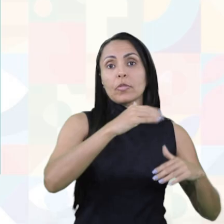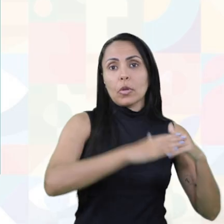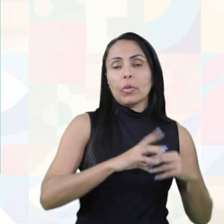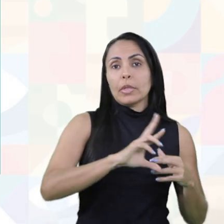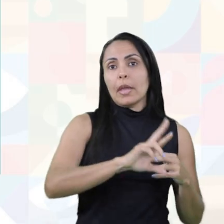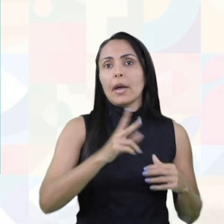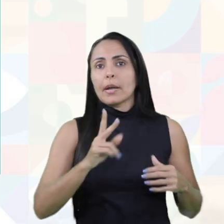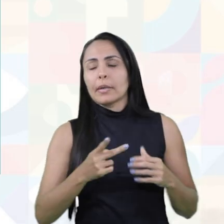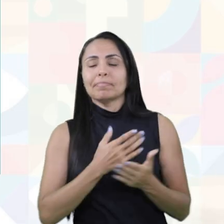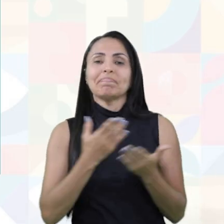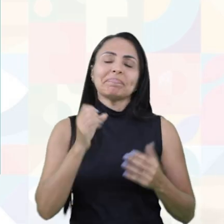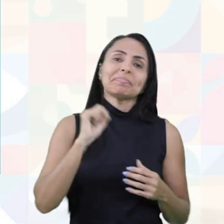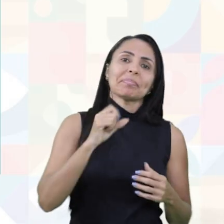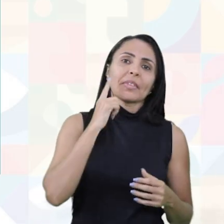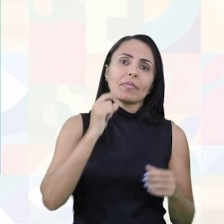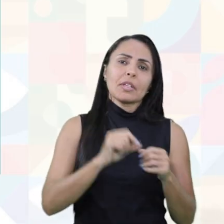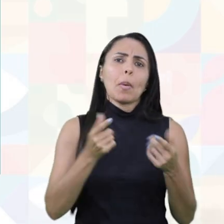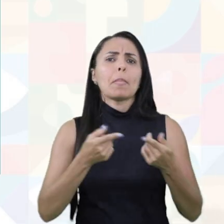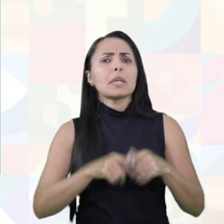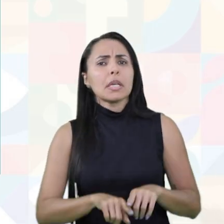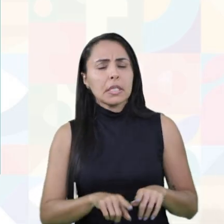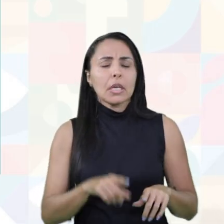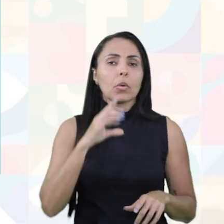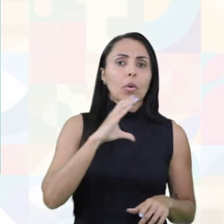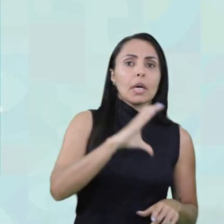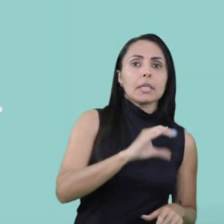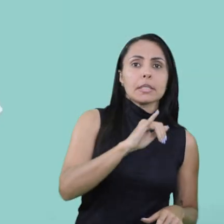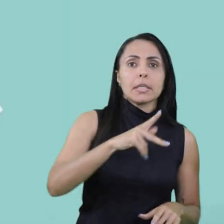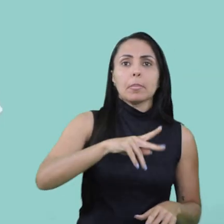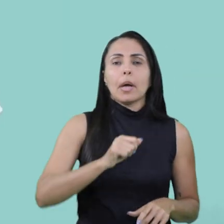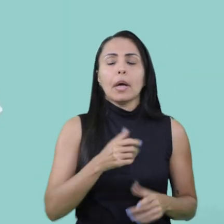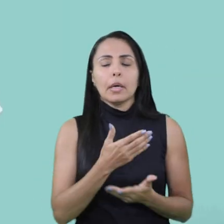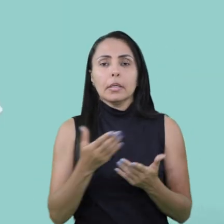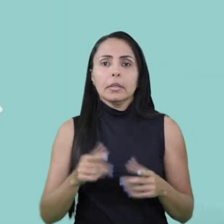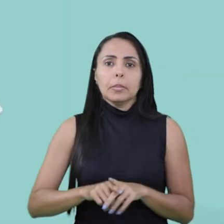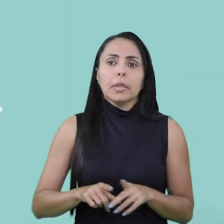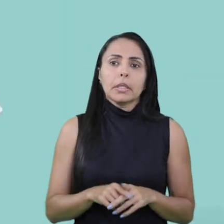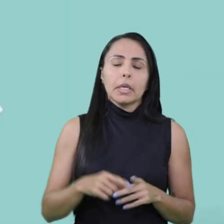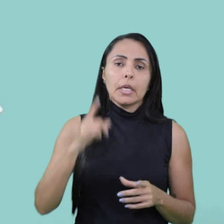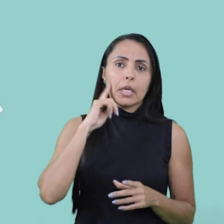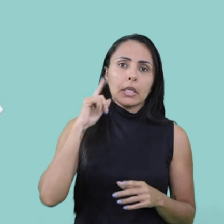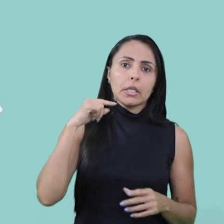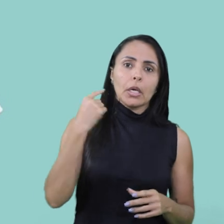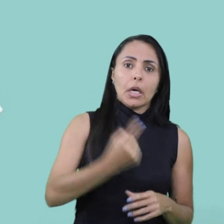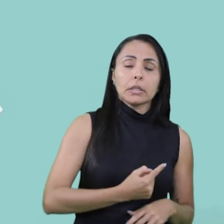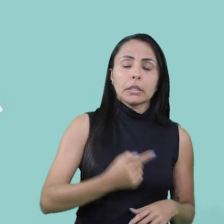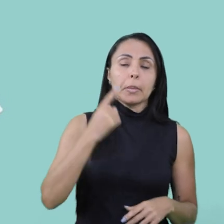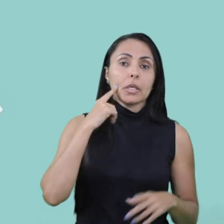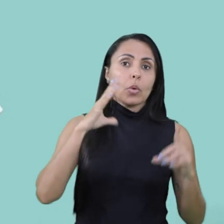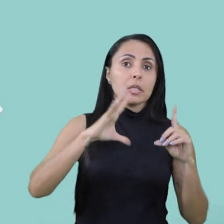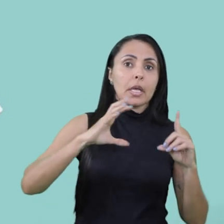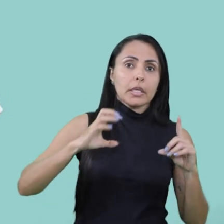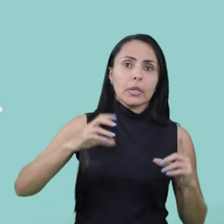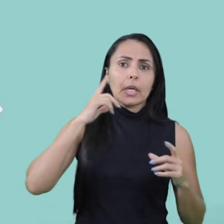humanos, é fazer uma parceria com a CIPA, né, com a sua Comissão Interna de Acidentes e Assédios, para